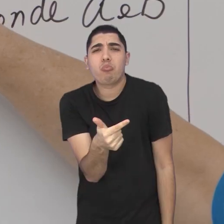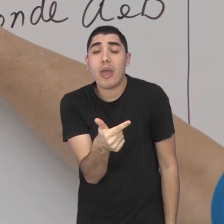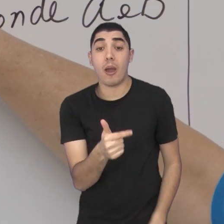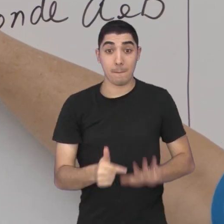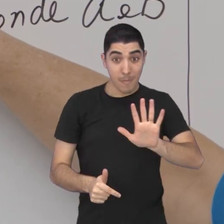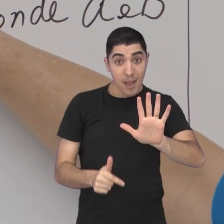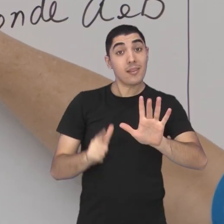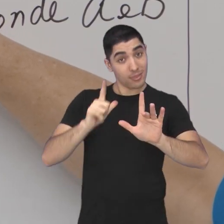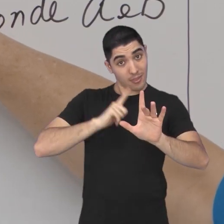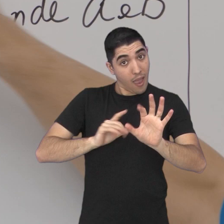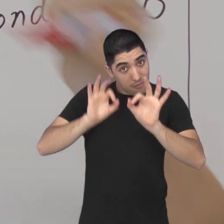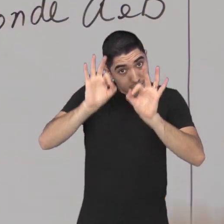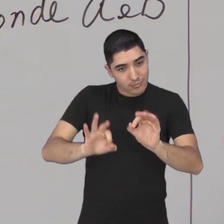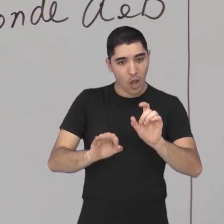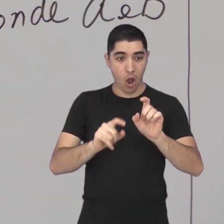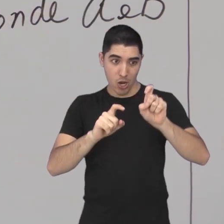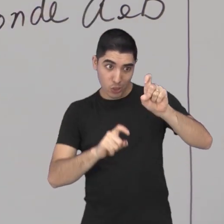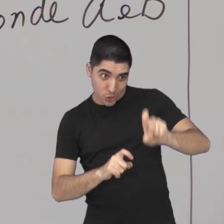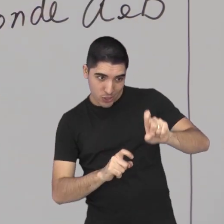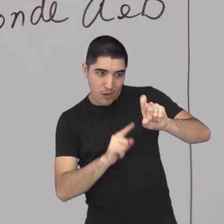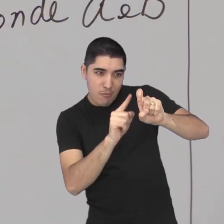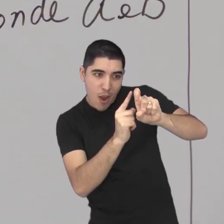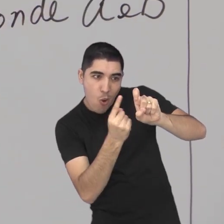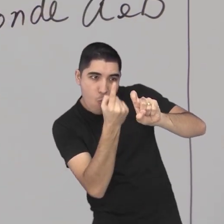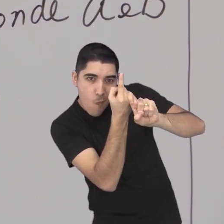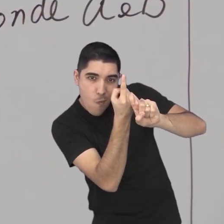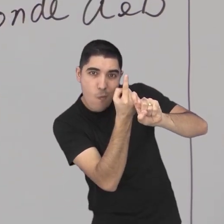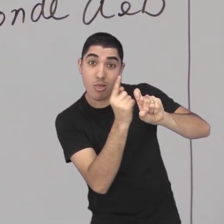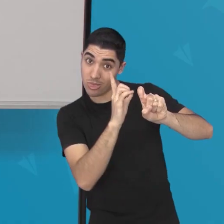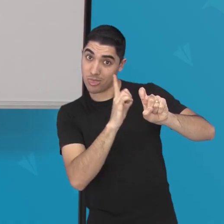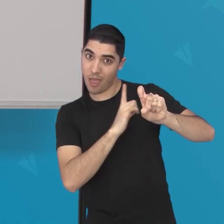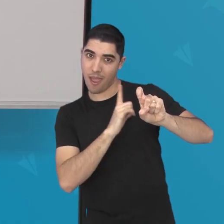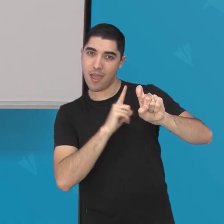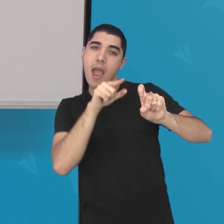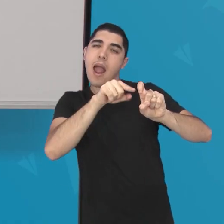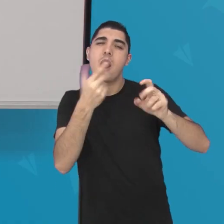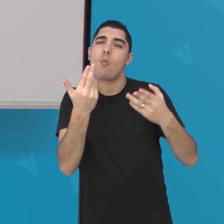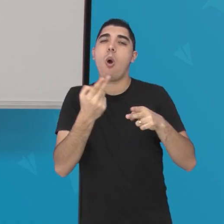no fundo ele está aqui. Ele só não está explicitado.